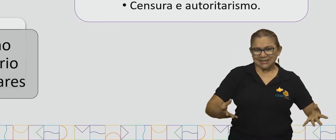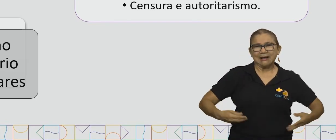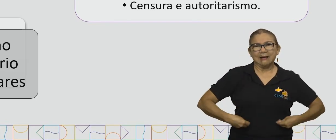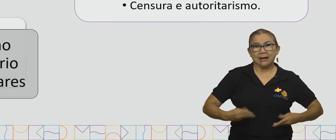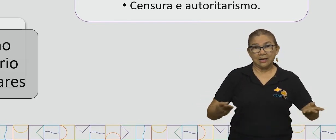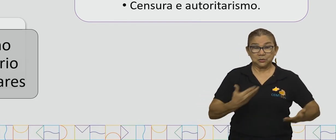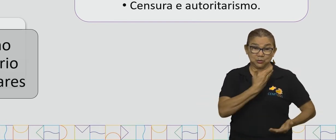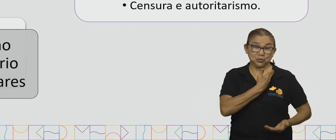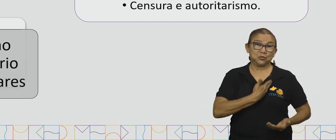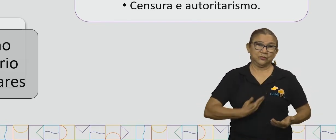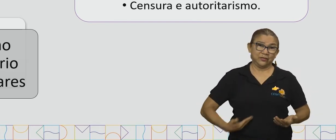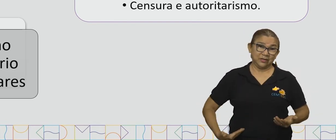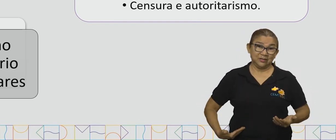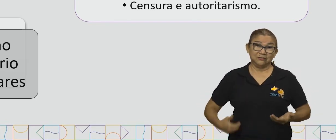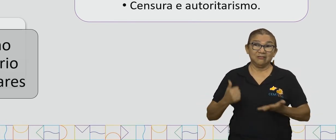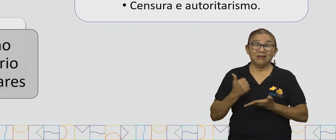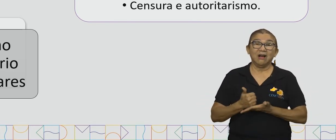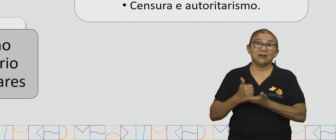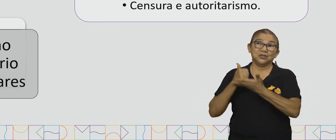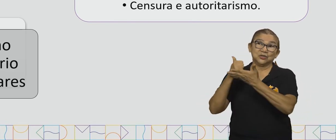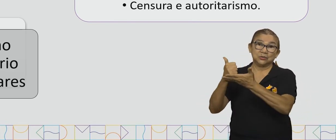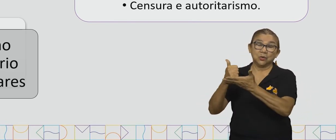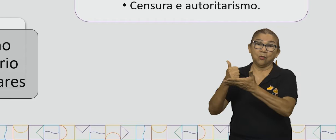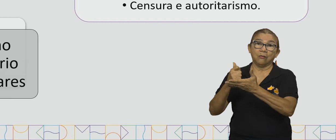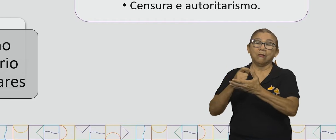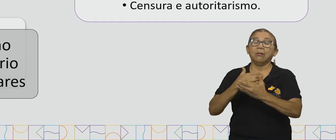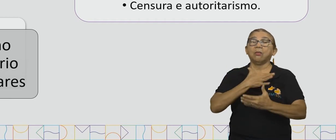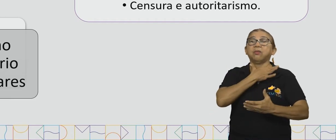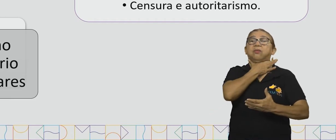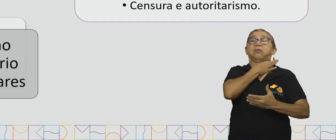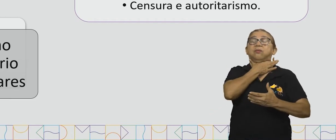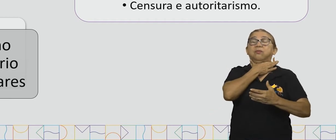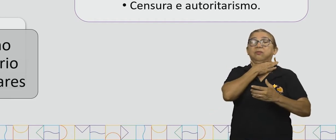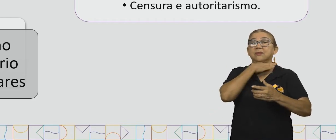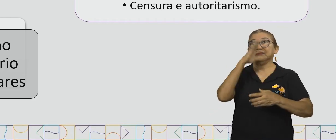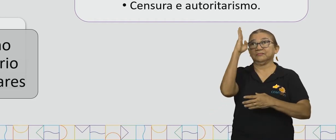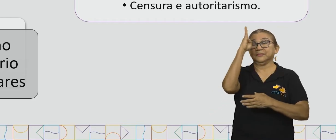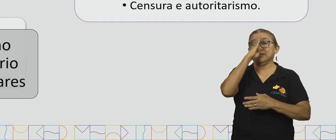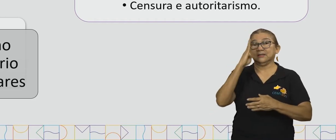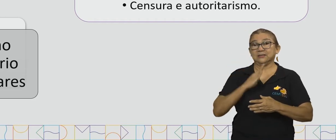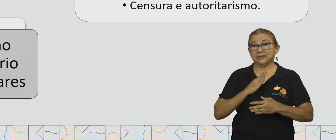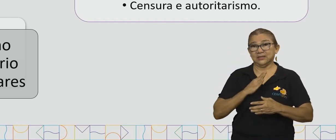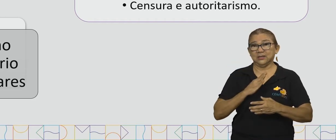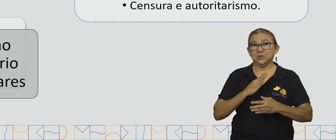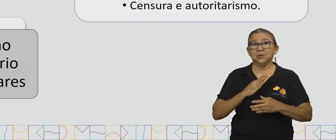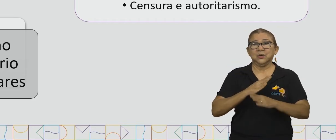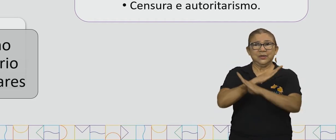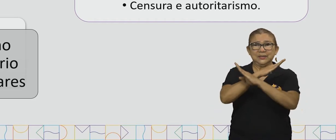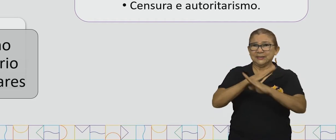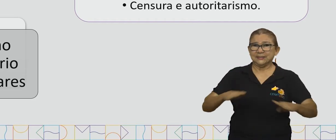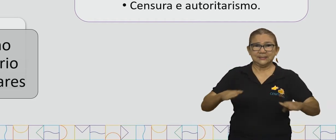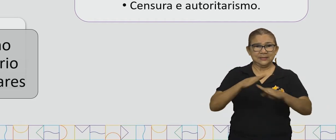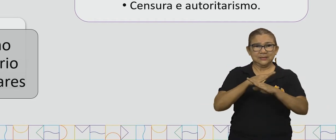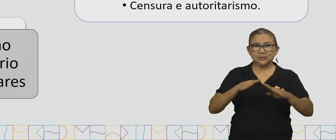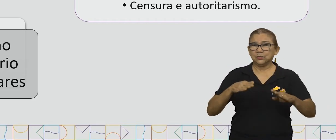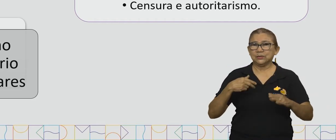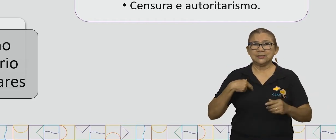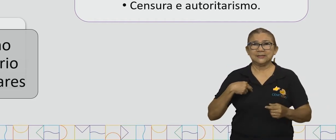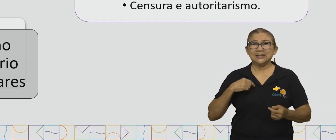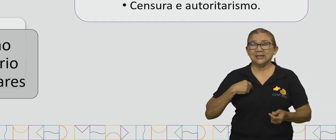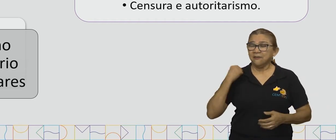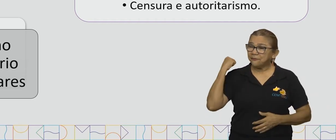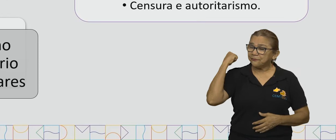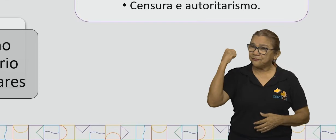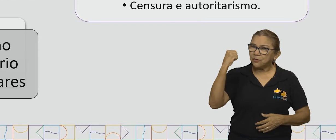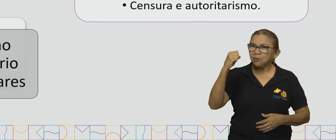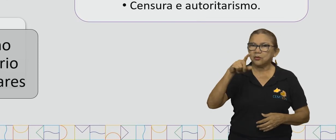para aumentar a dívida externa do Brasil e o crescimento da inflação. A censura e o autoritarismo também eram marcas fortes